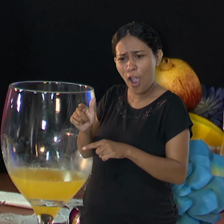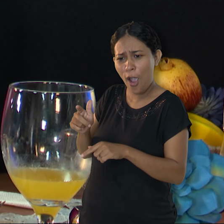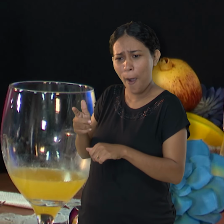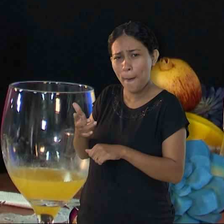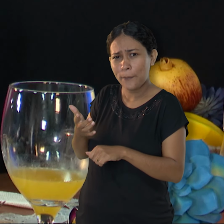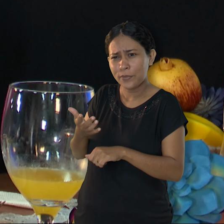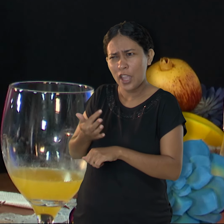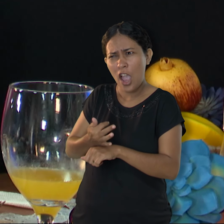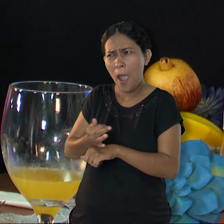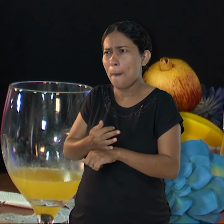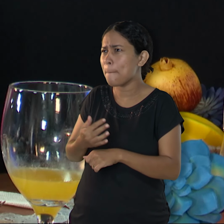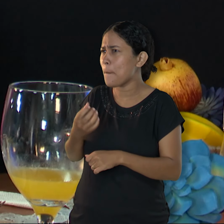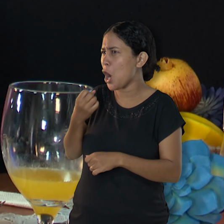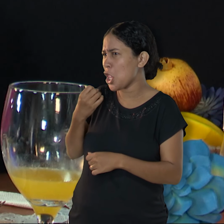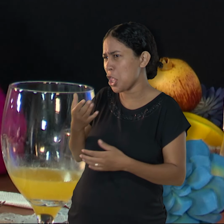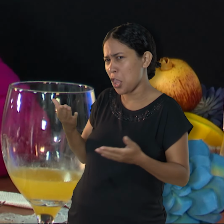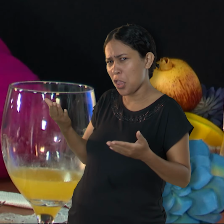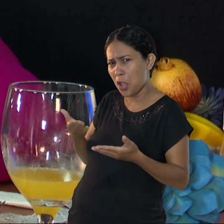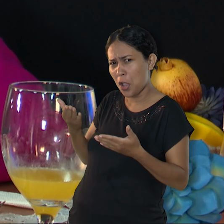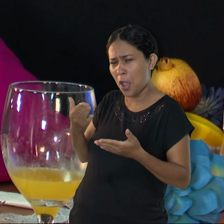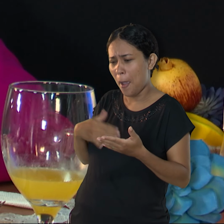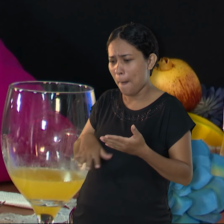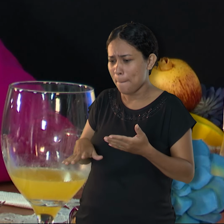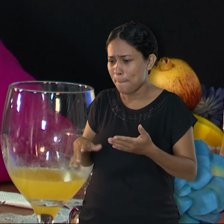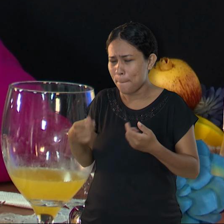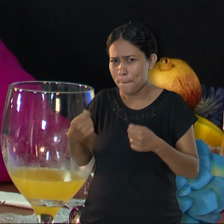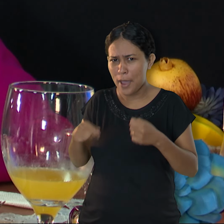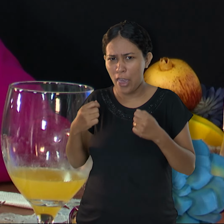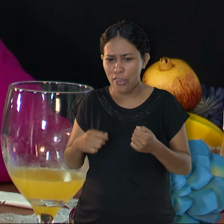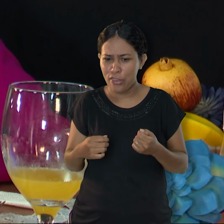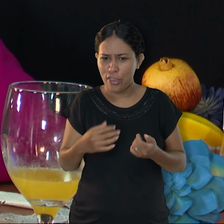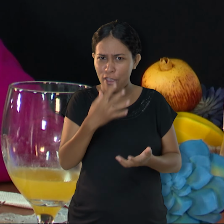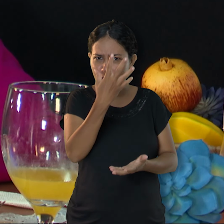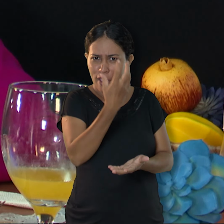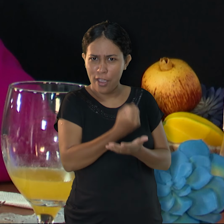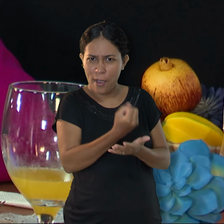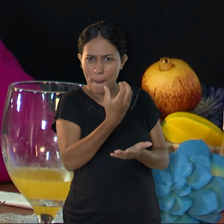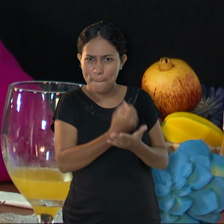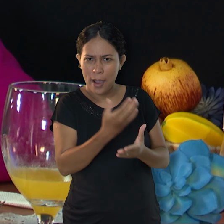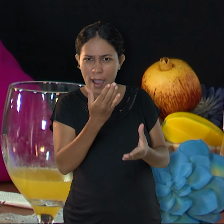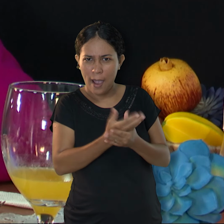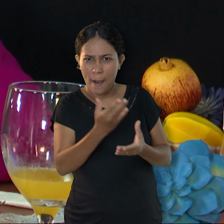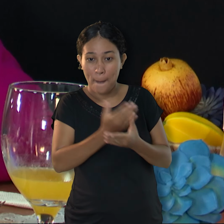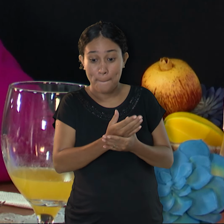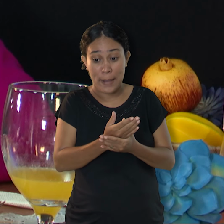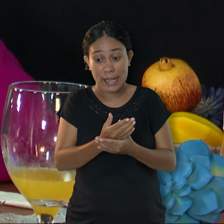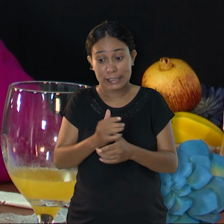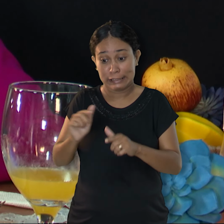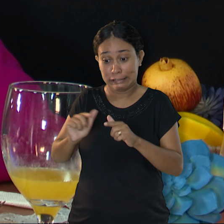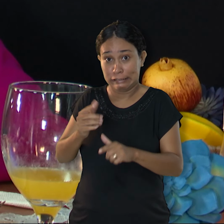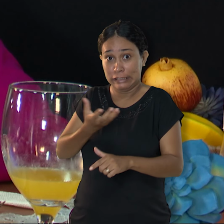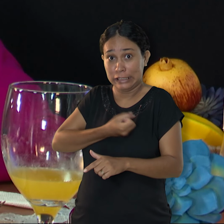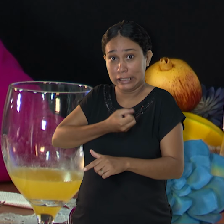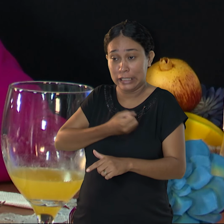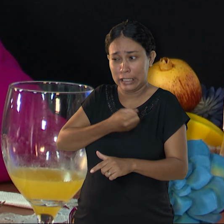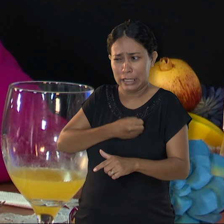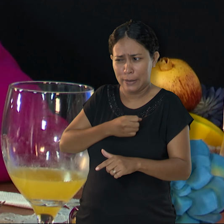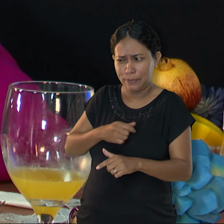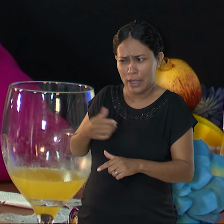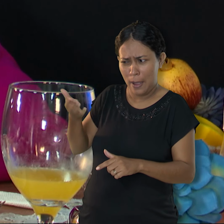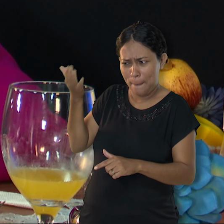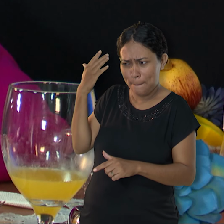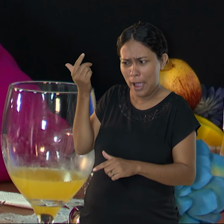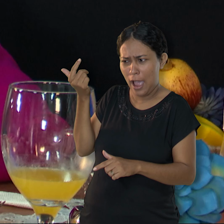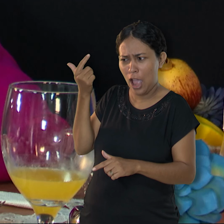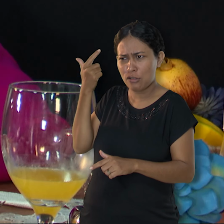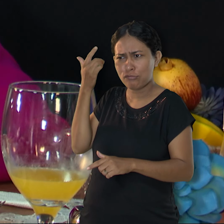agora, né? A gente precisa baixar processo, mas a gente começou a mexer com os números. E algumas coisas eu fazia porque eu não tinha noção mesmo, mas ainda bem que eu não tinha noção, senão talvez eu teria ficado